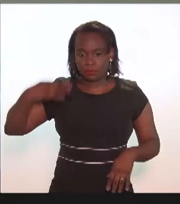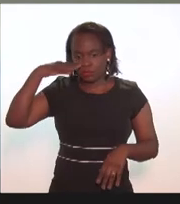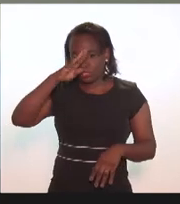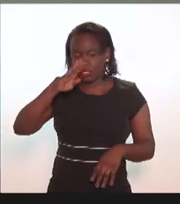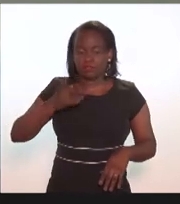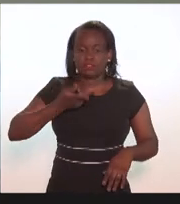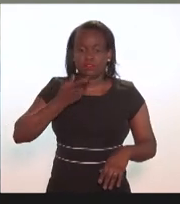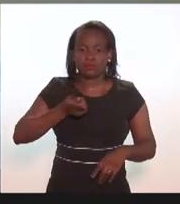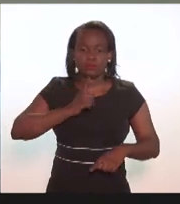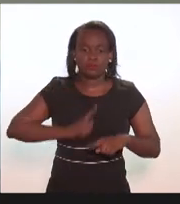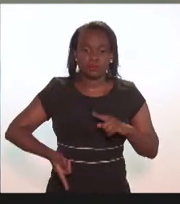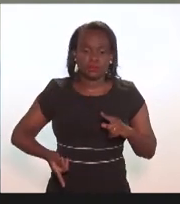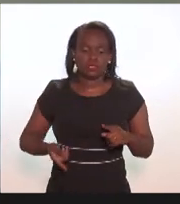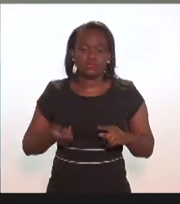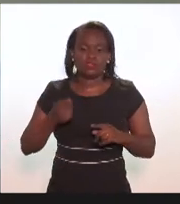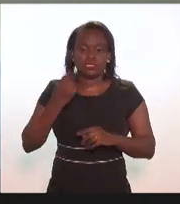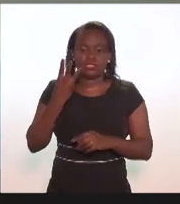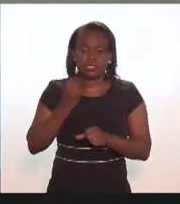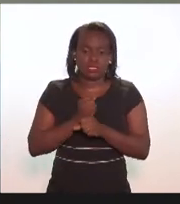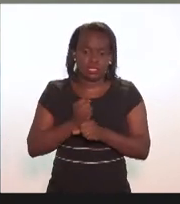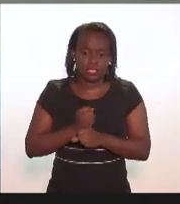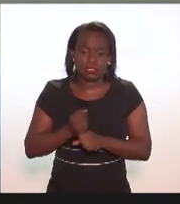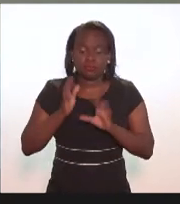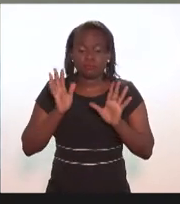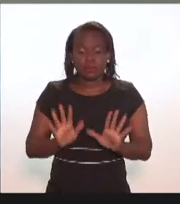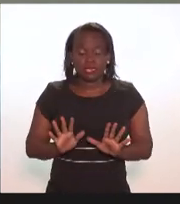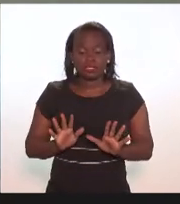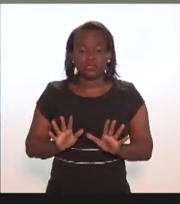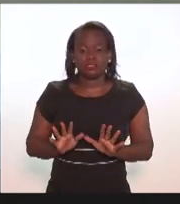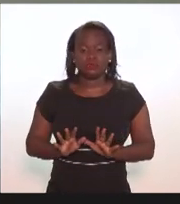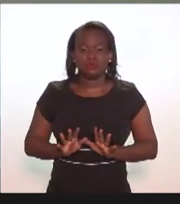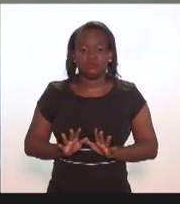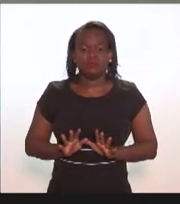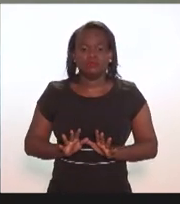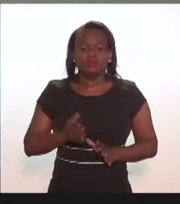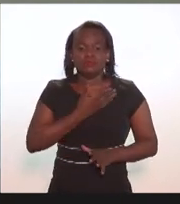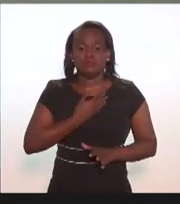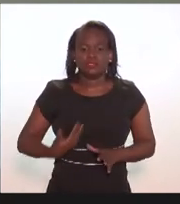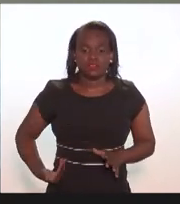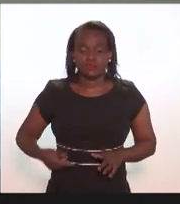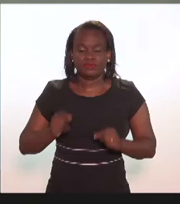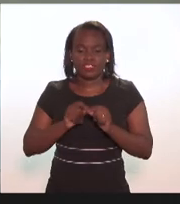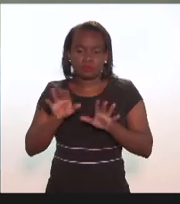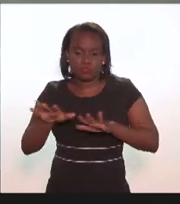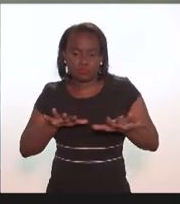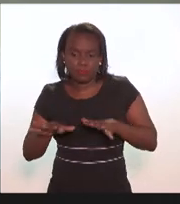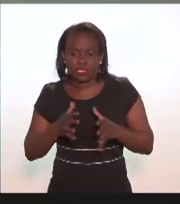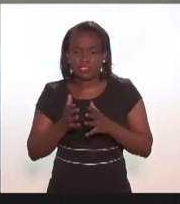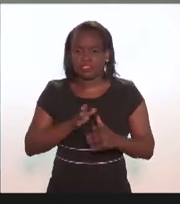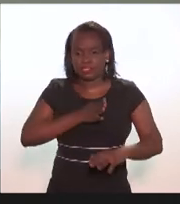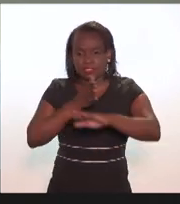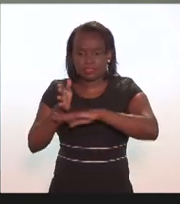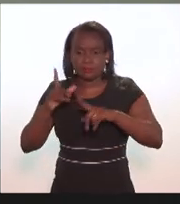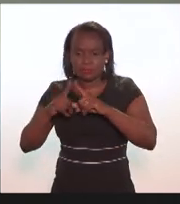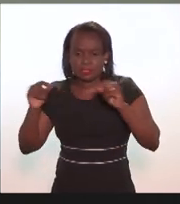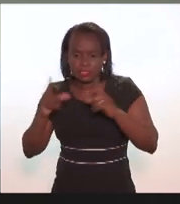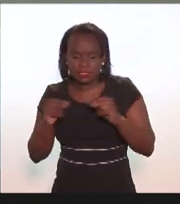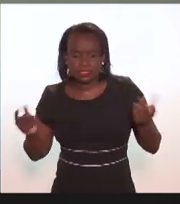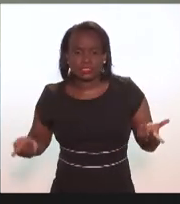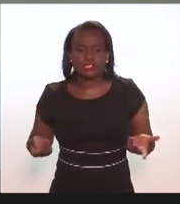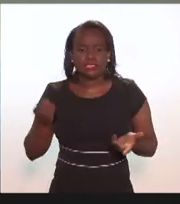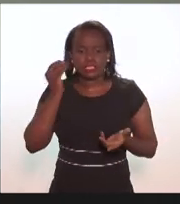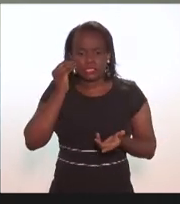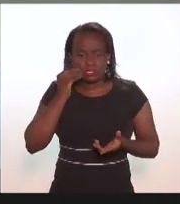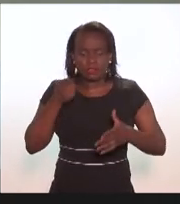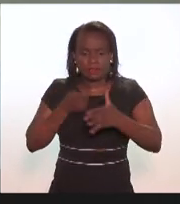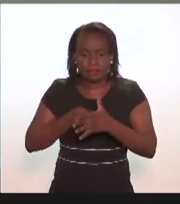de vacância nos três primeiros anos. Porém, o governador fez um movimento muito grande em Brasília, inclusive estive com ele algumas